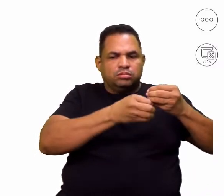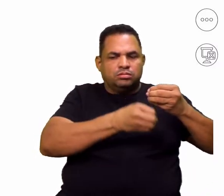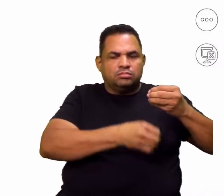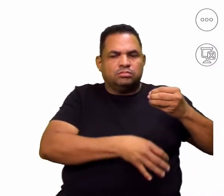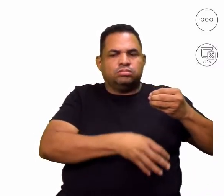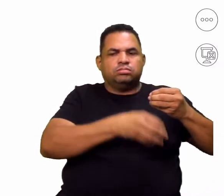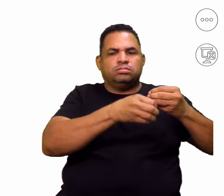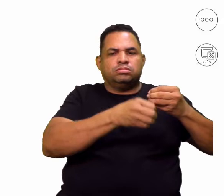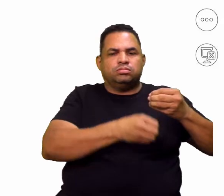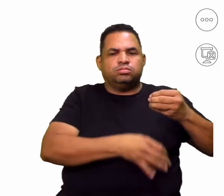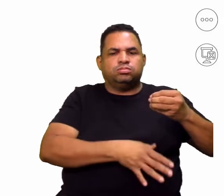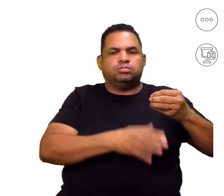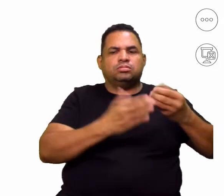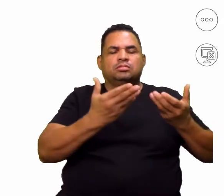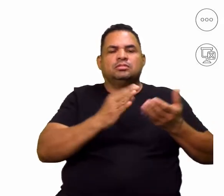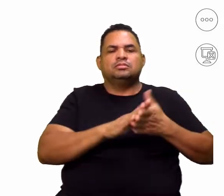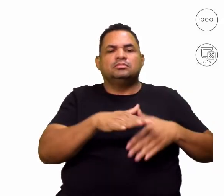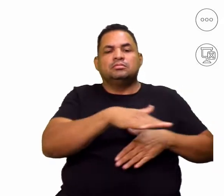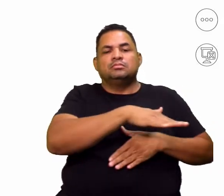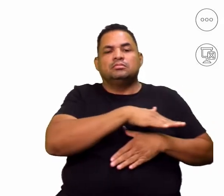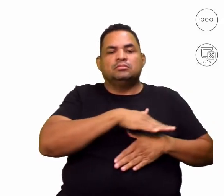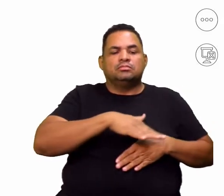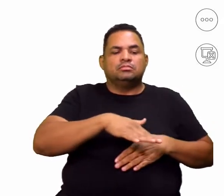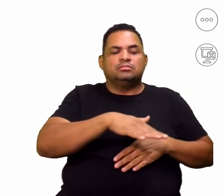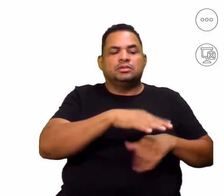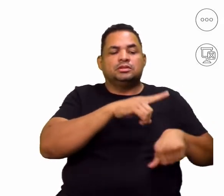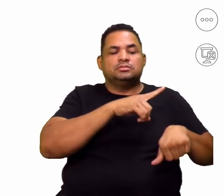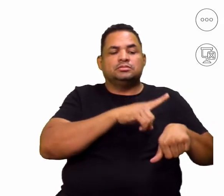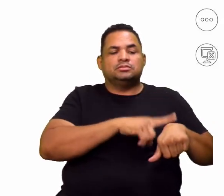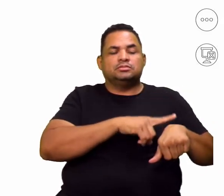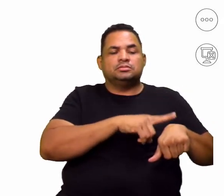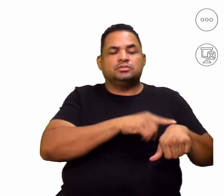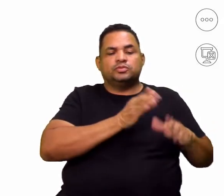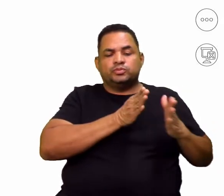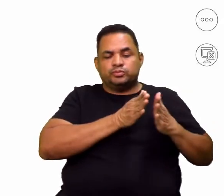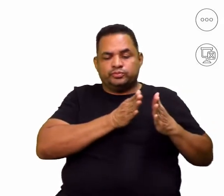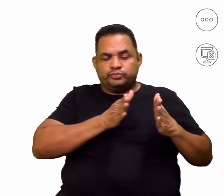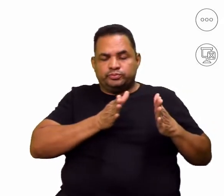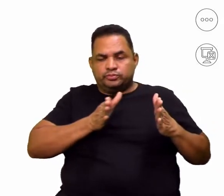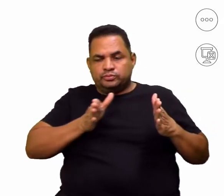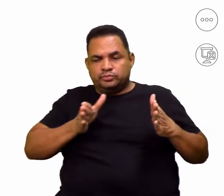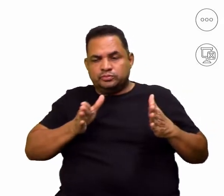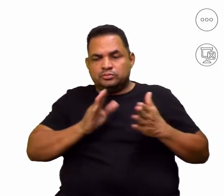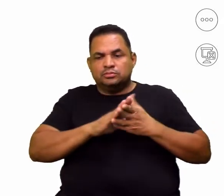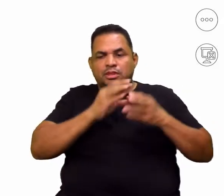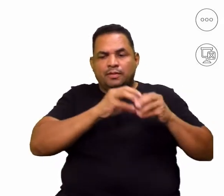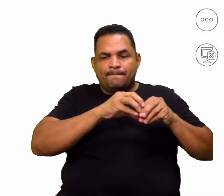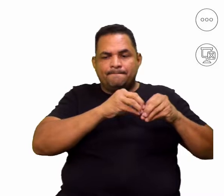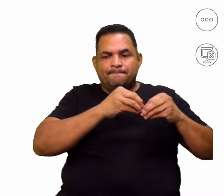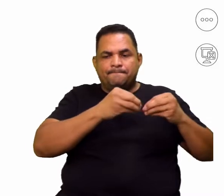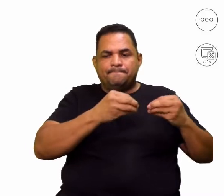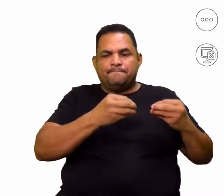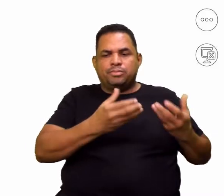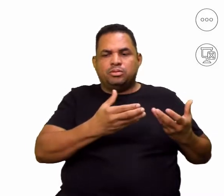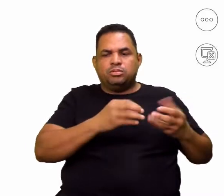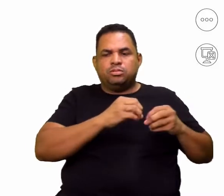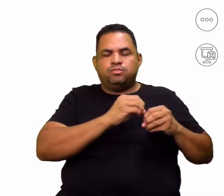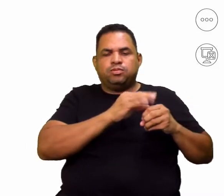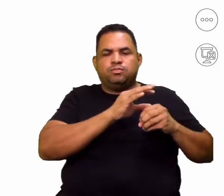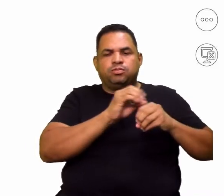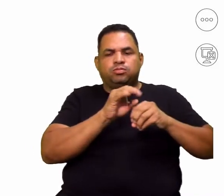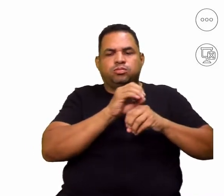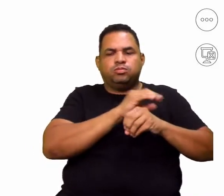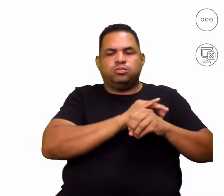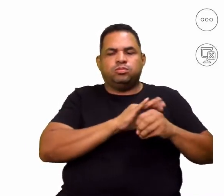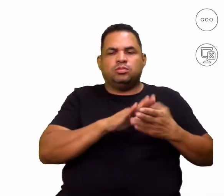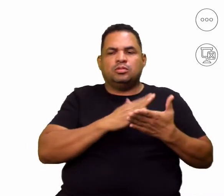no ambiente, preste atenção que precisa de um tempo para que esse ovo chegue à eclosão. Então, vai haver